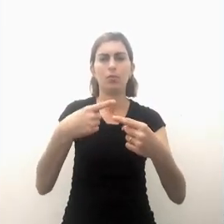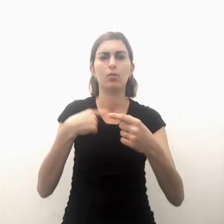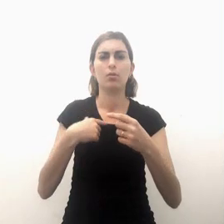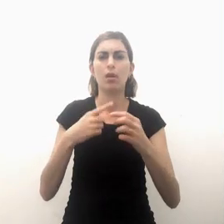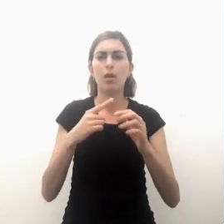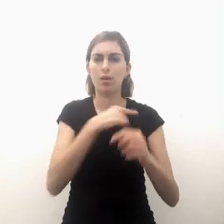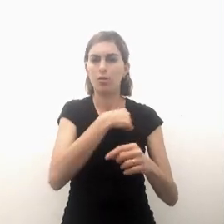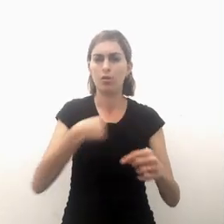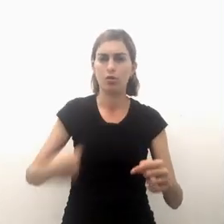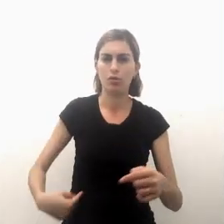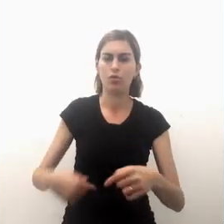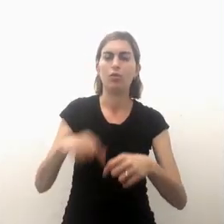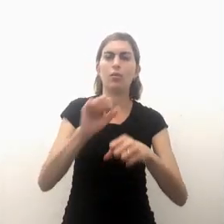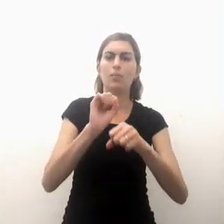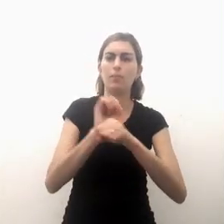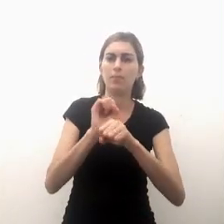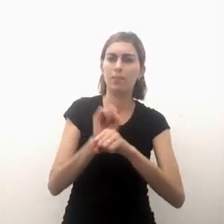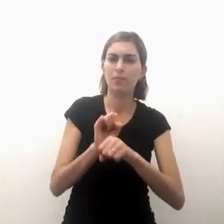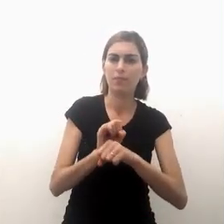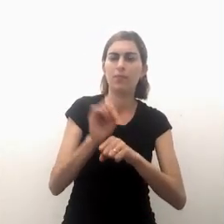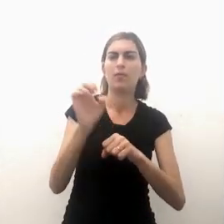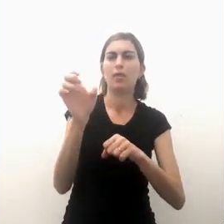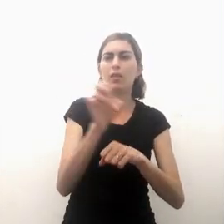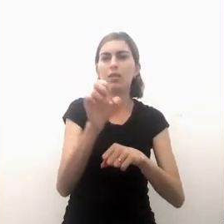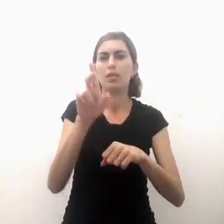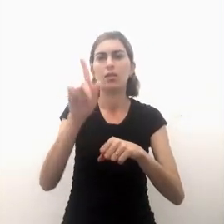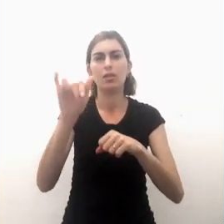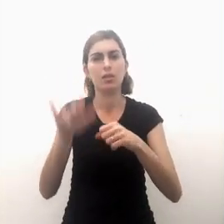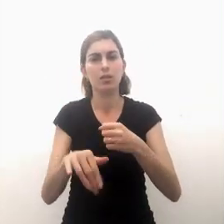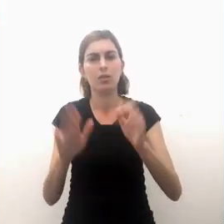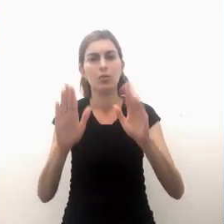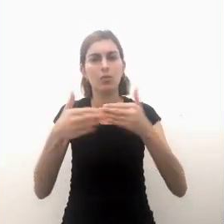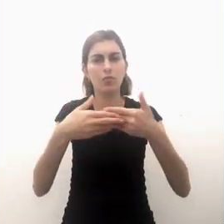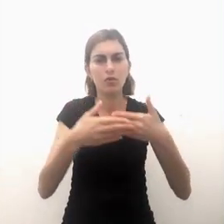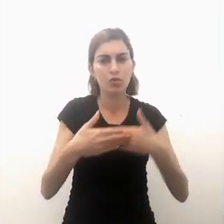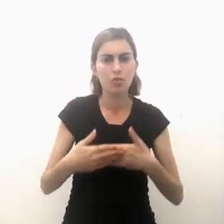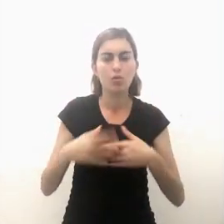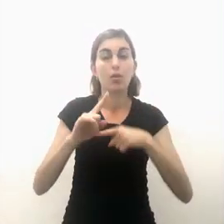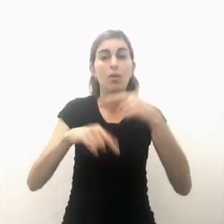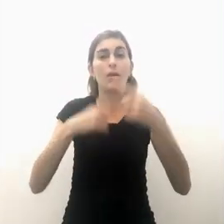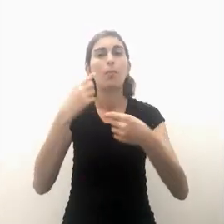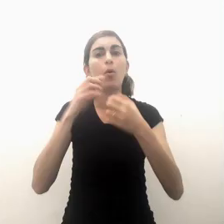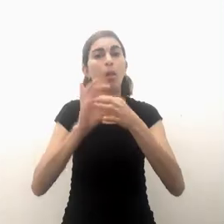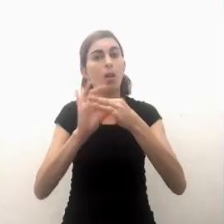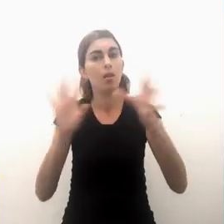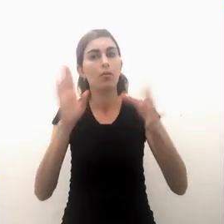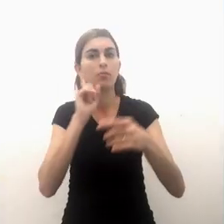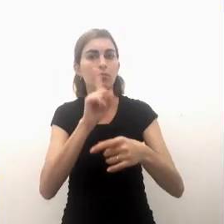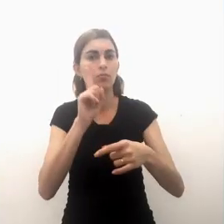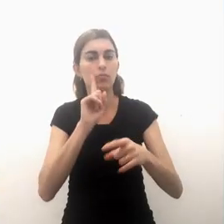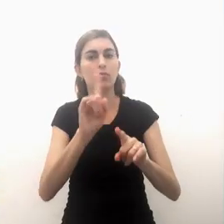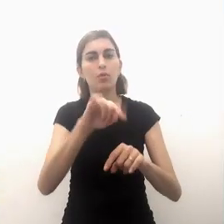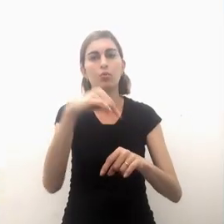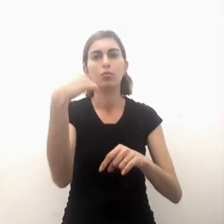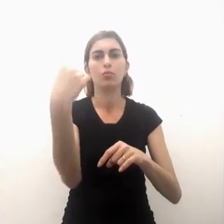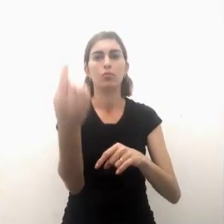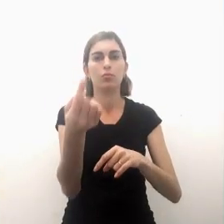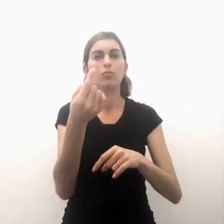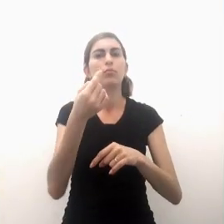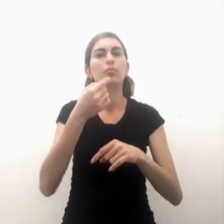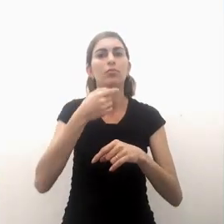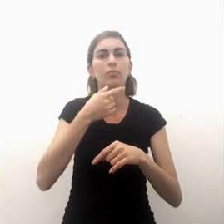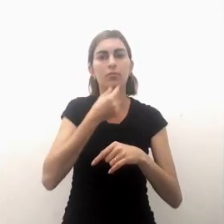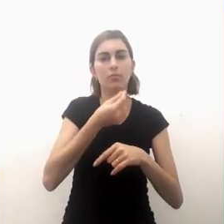exílio que a China passou, que a gente vai entender um pouquinho sobre, ele abriu as portas para os americanos, tá? E do lado você vê o cara